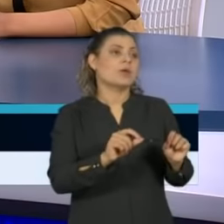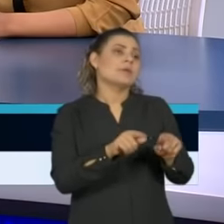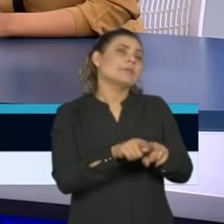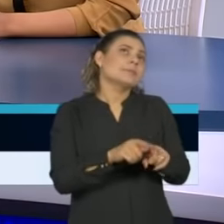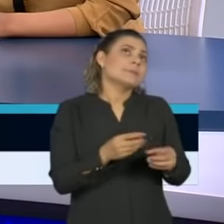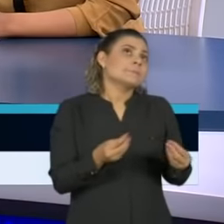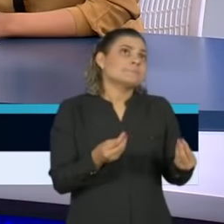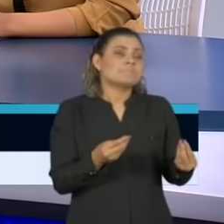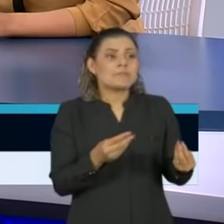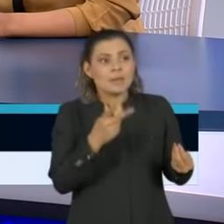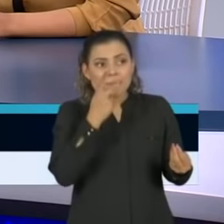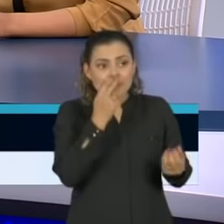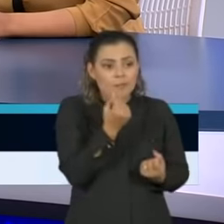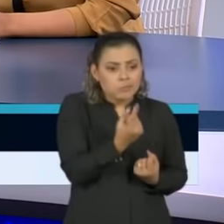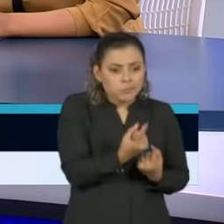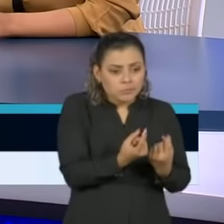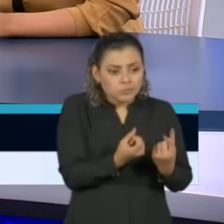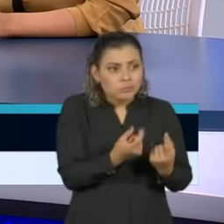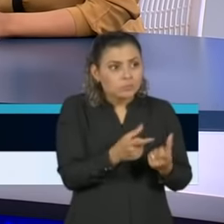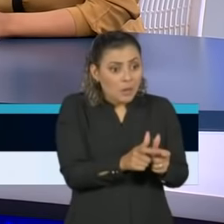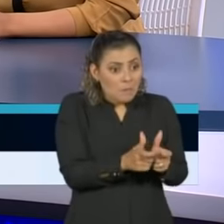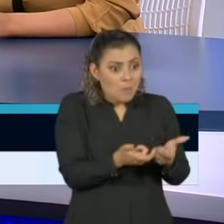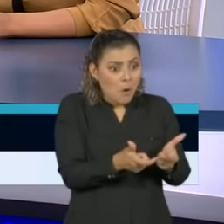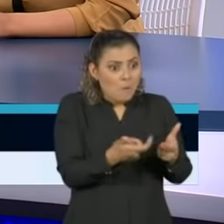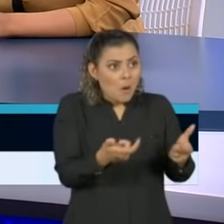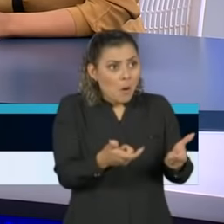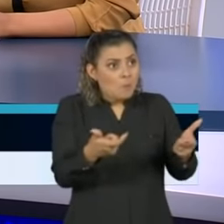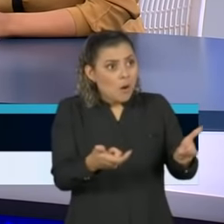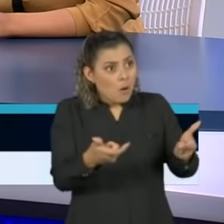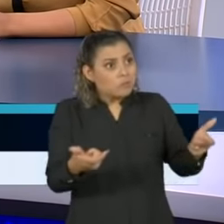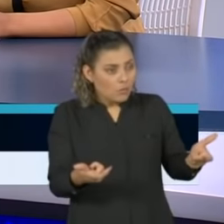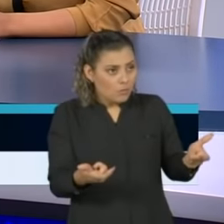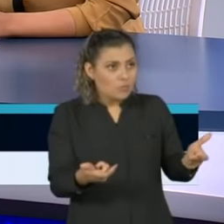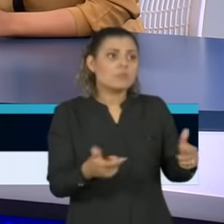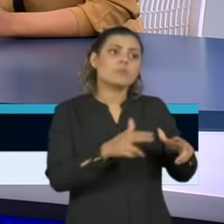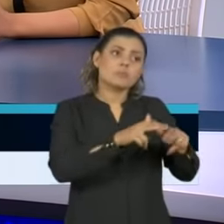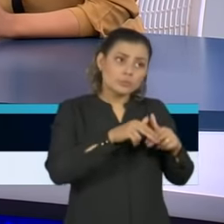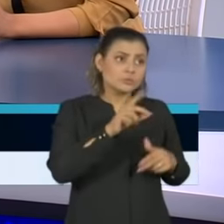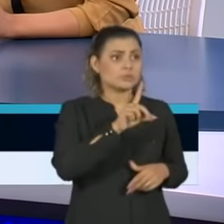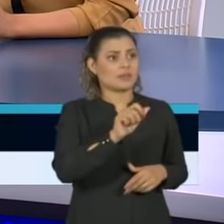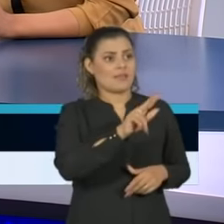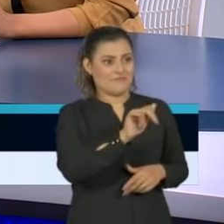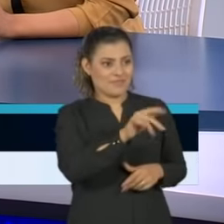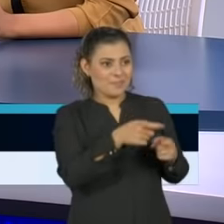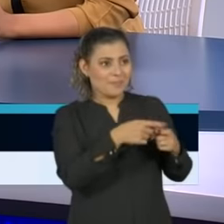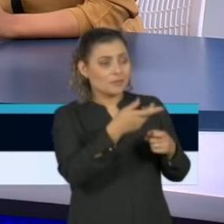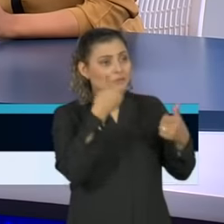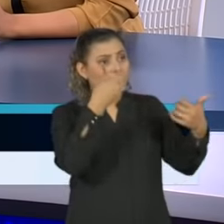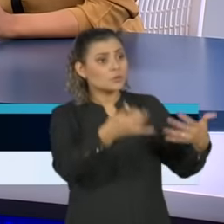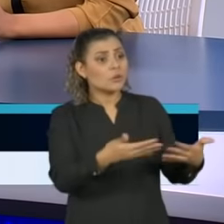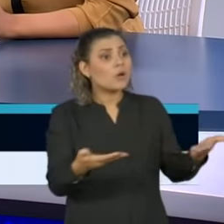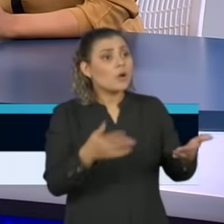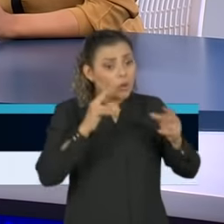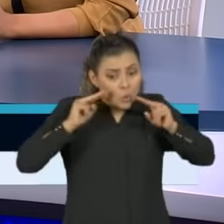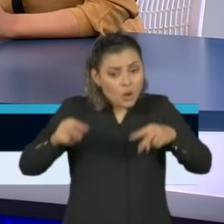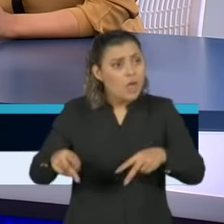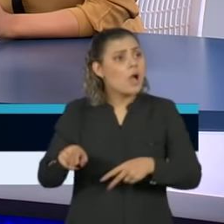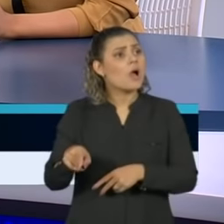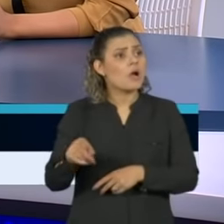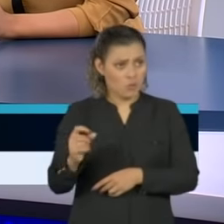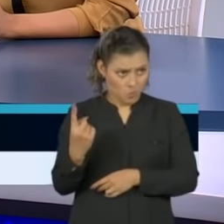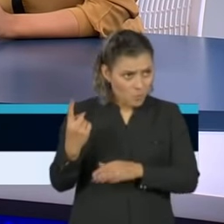mais infrequentes se tornarem mais observáveis. Então, é exatamente o que o Davi falou. A gente tem que olhar agora para qual é o quadro. Se